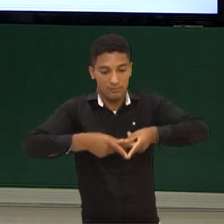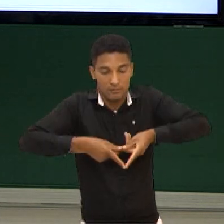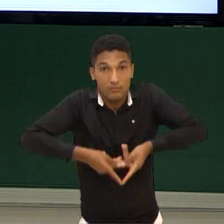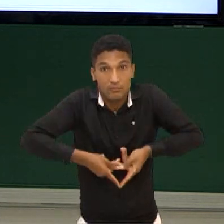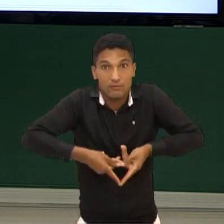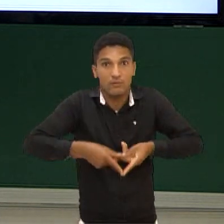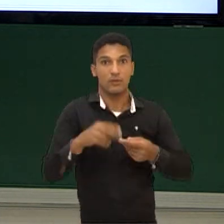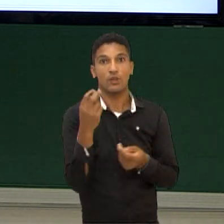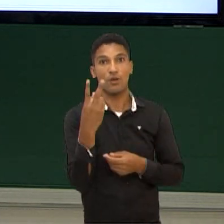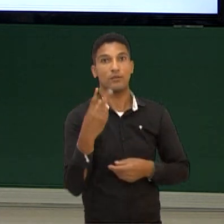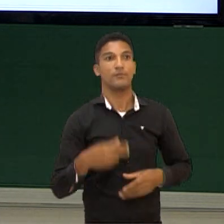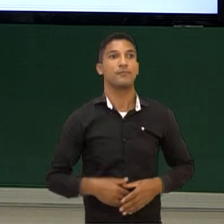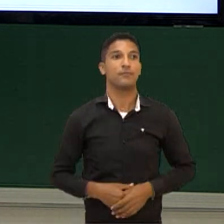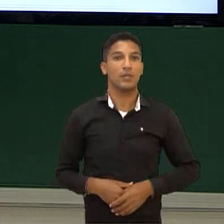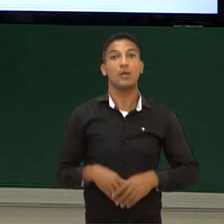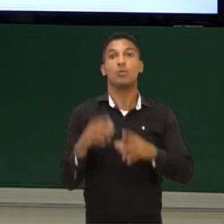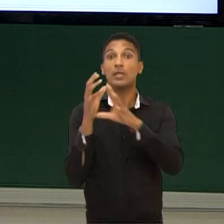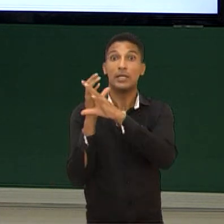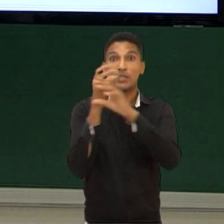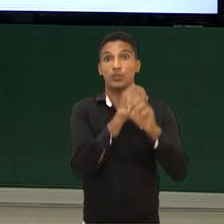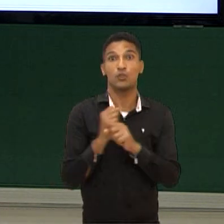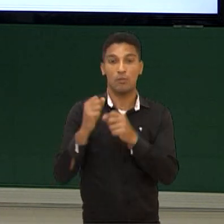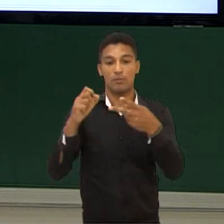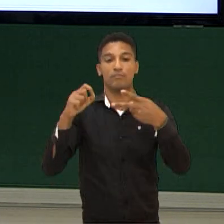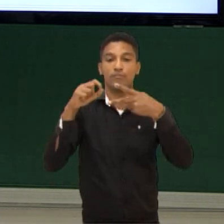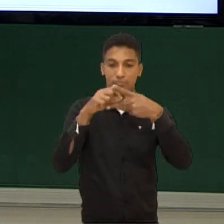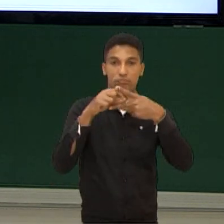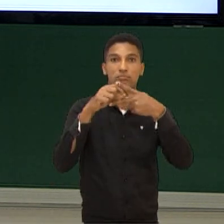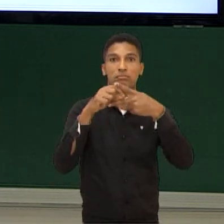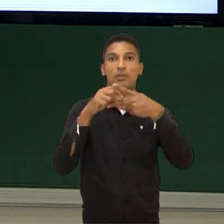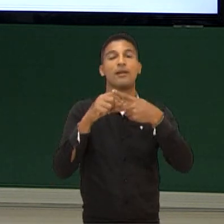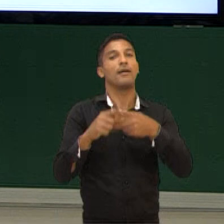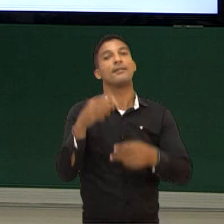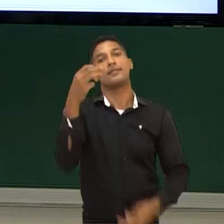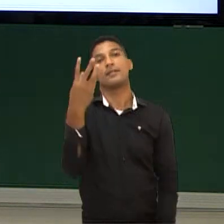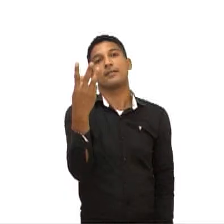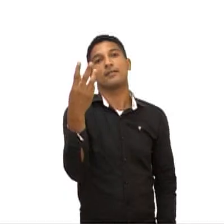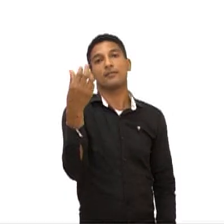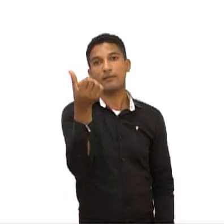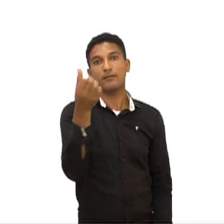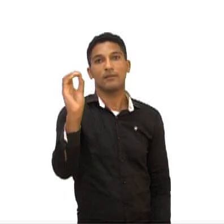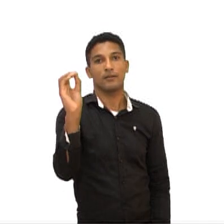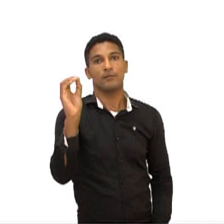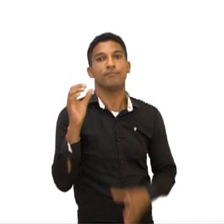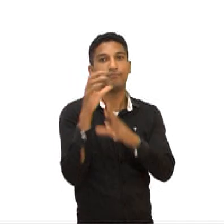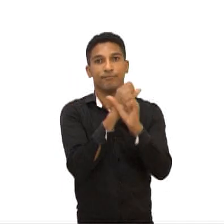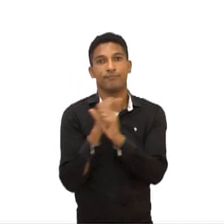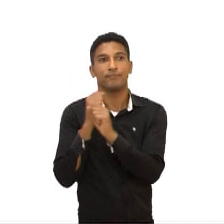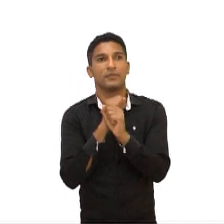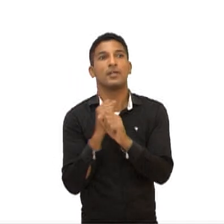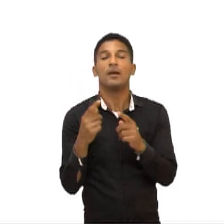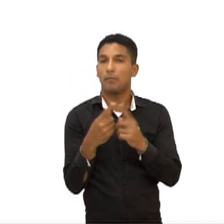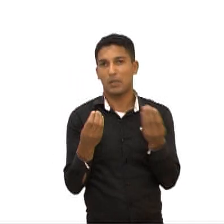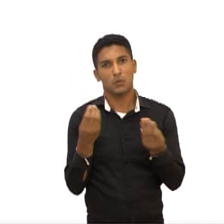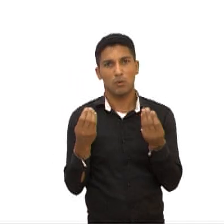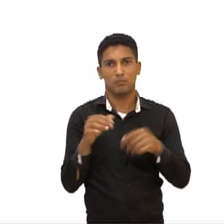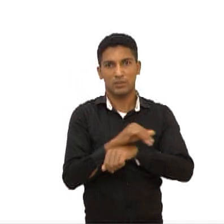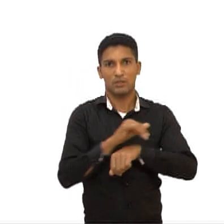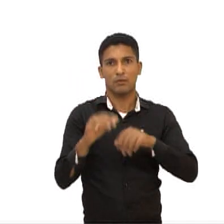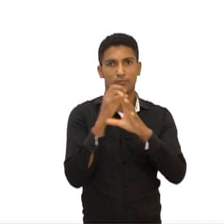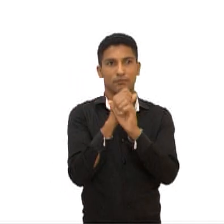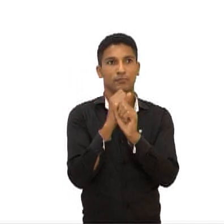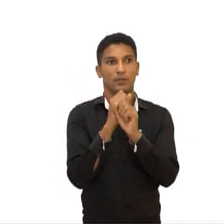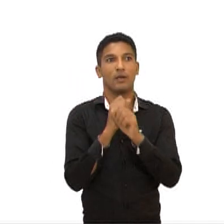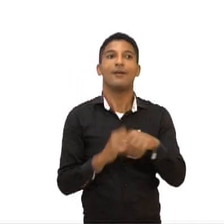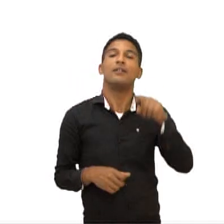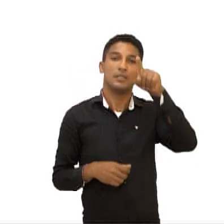nosso quadrilátero. Aí, para nós fazermos o nosso cálculo, x mais